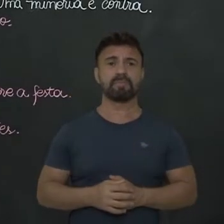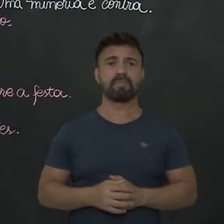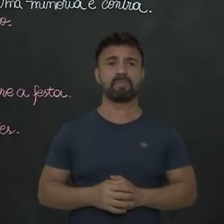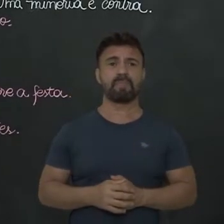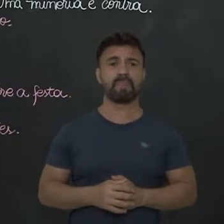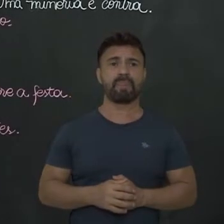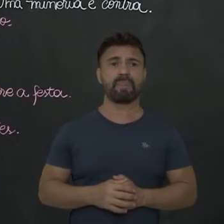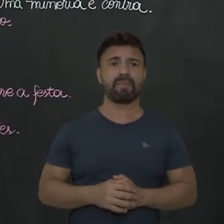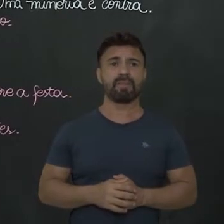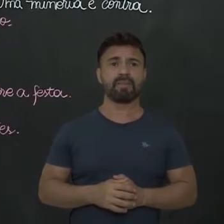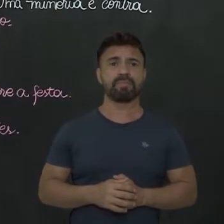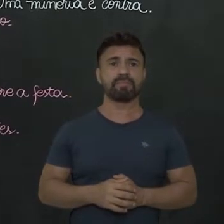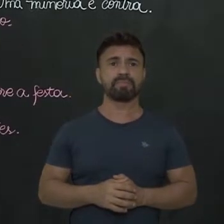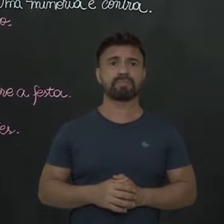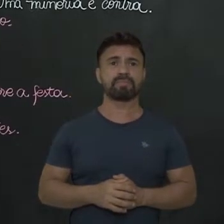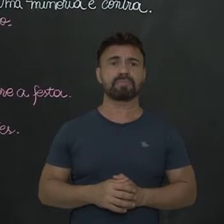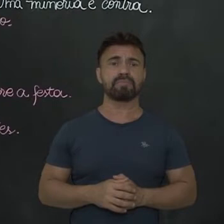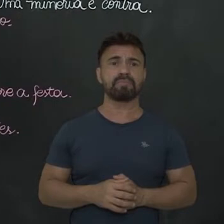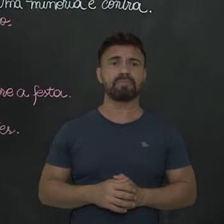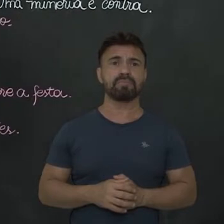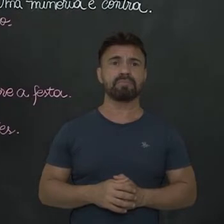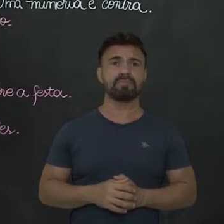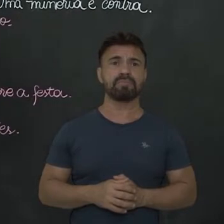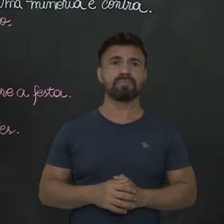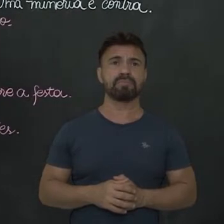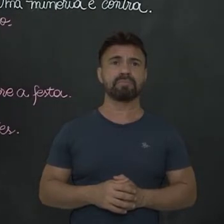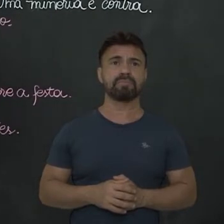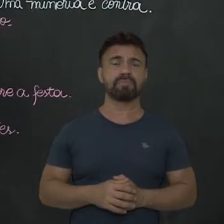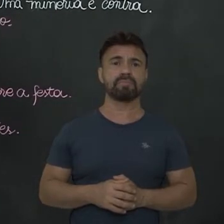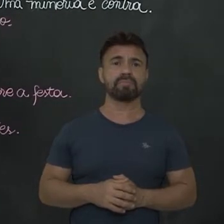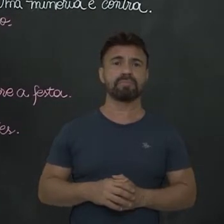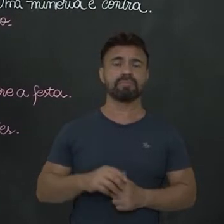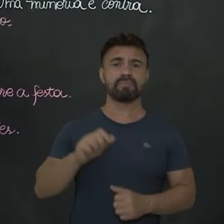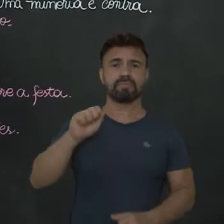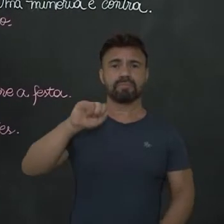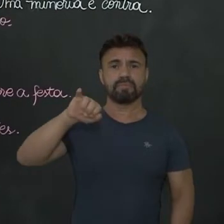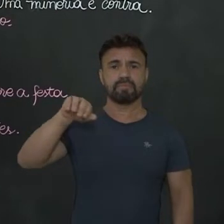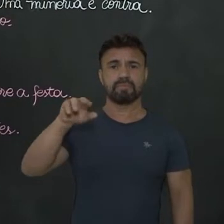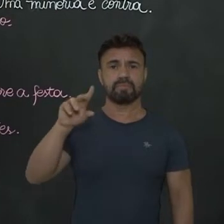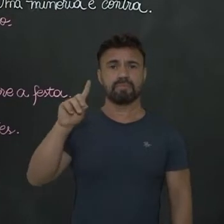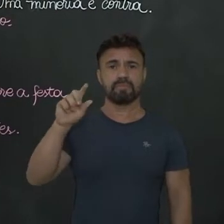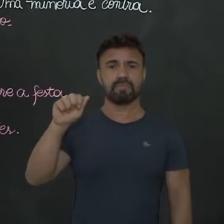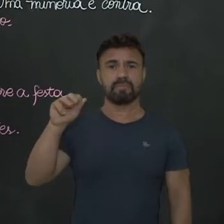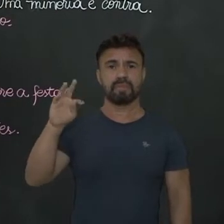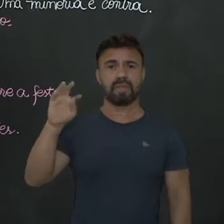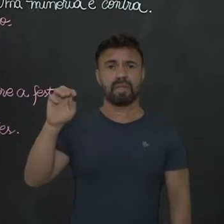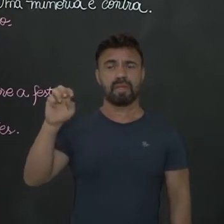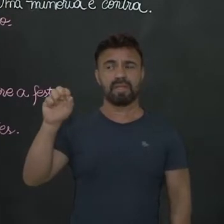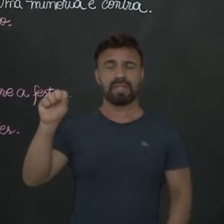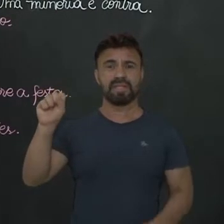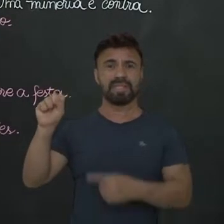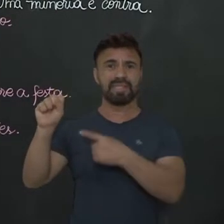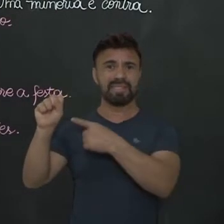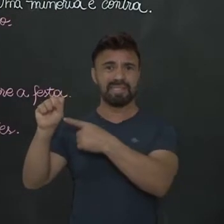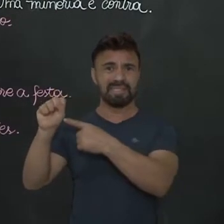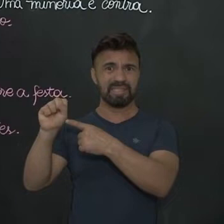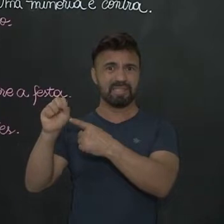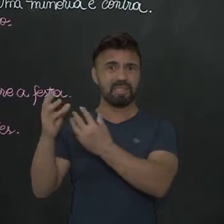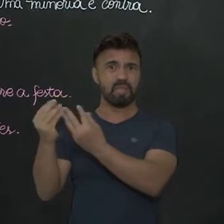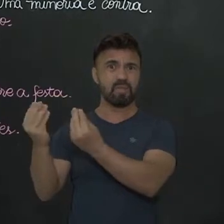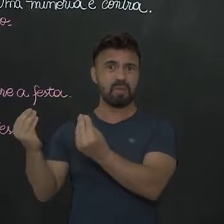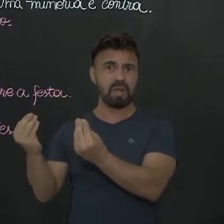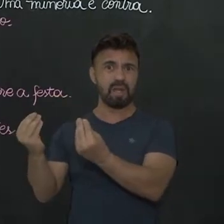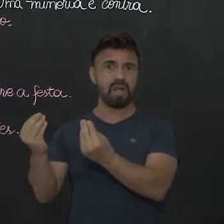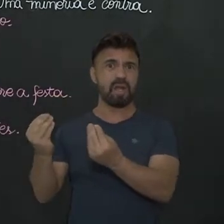indeterminação do sujeito. Então, nesse caso, ajudantes fica no plural, mas o precisa-se mantém-se